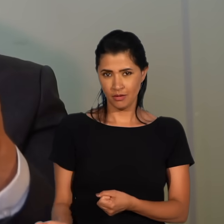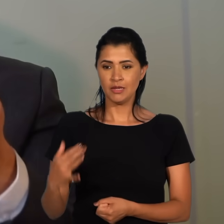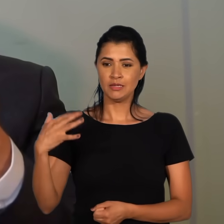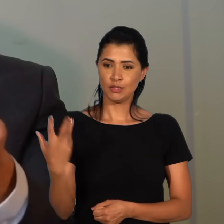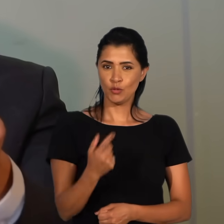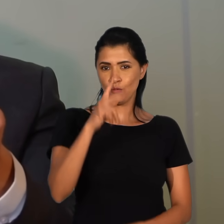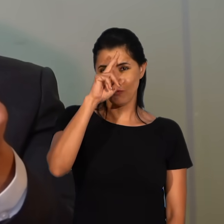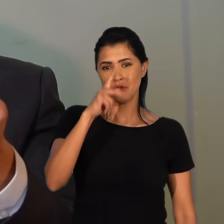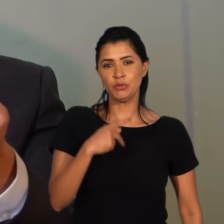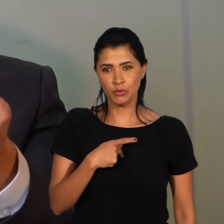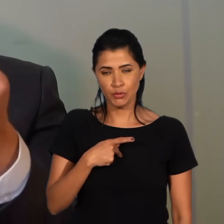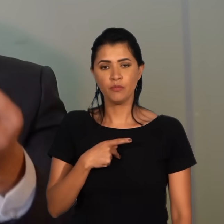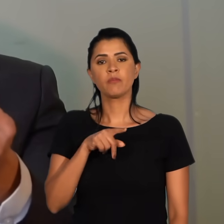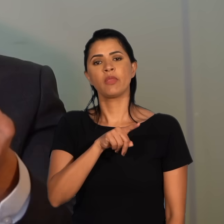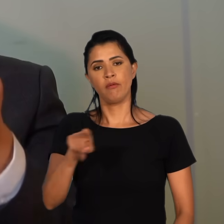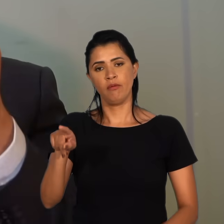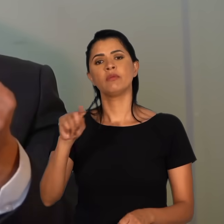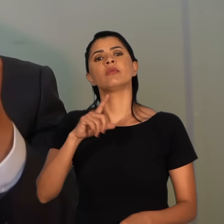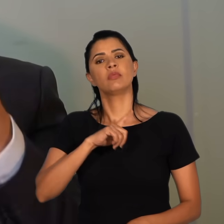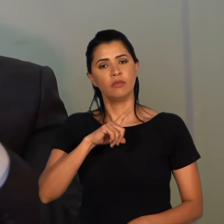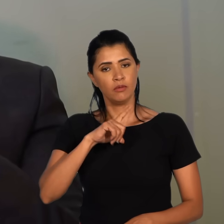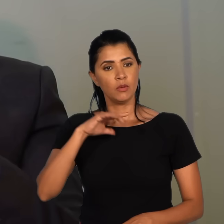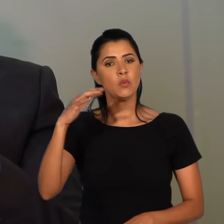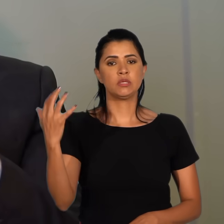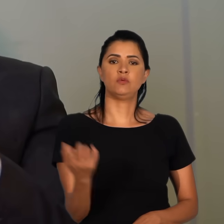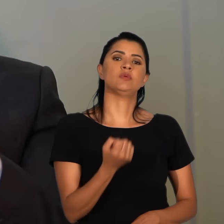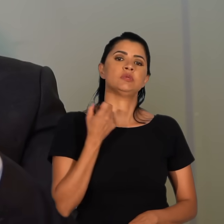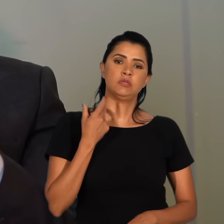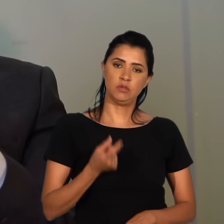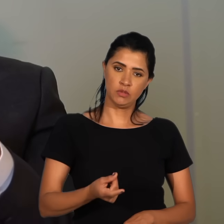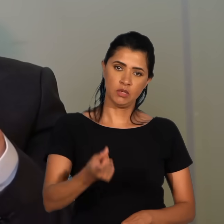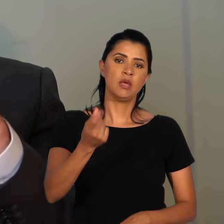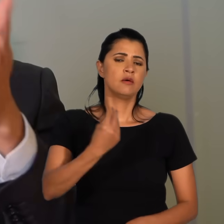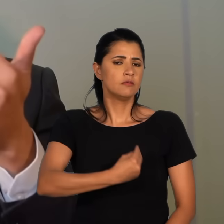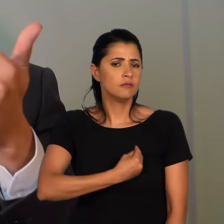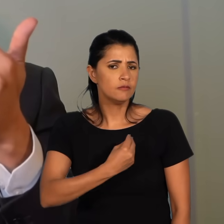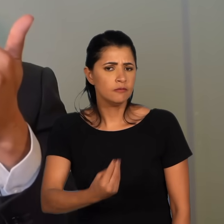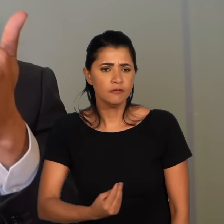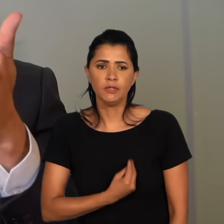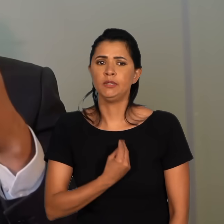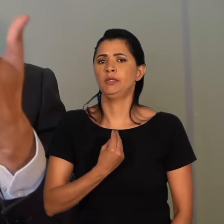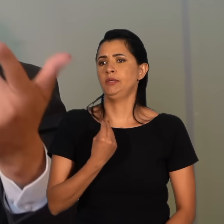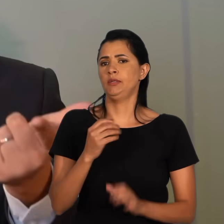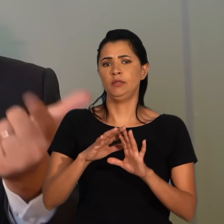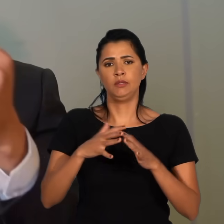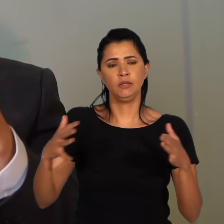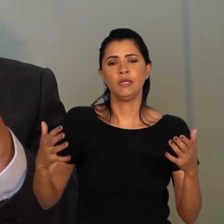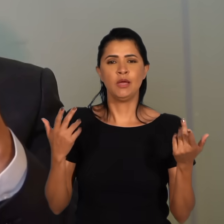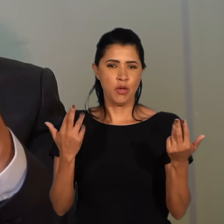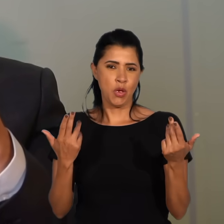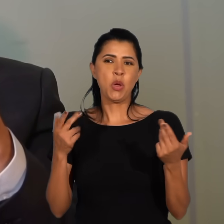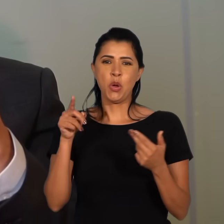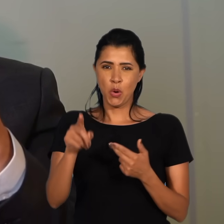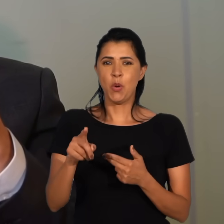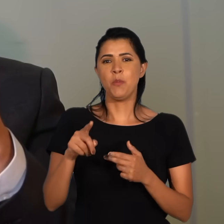como seu Salvador pessoal essas sim terão a salvação eterna terá vida e a vida em abundância